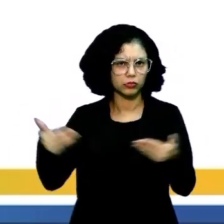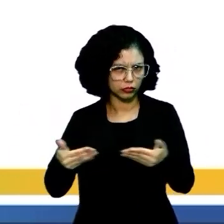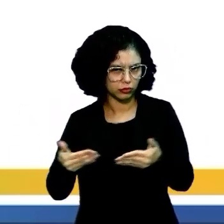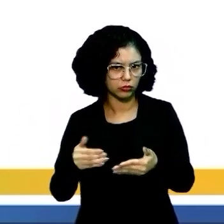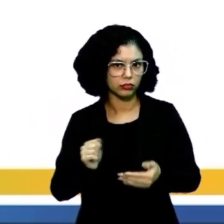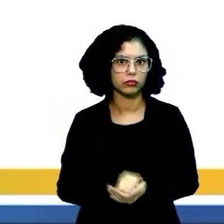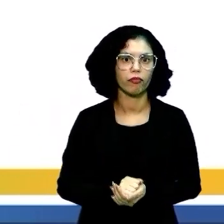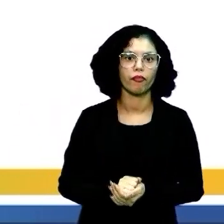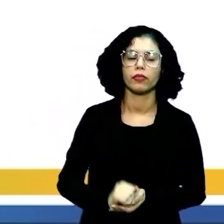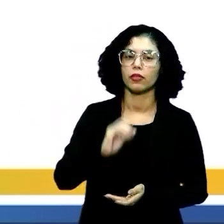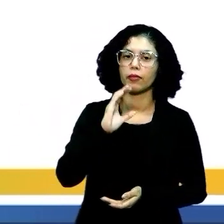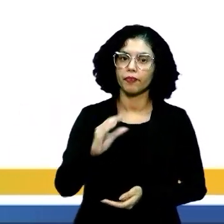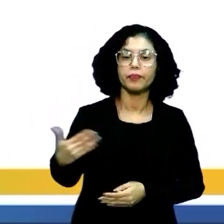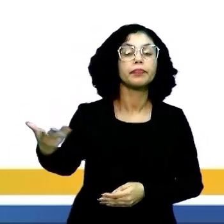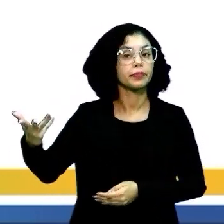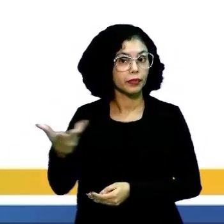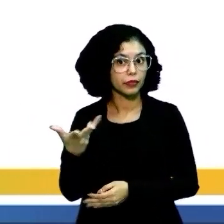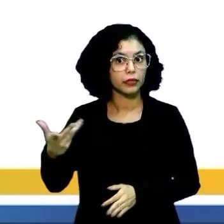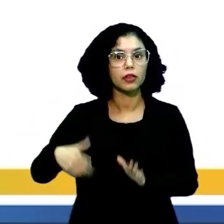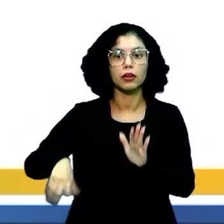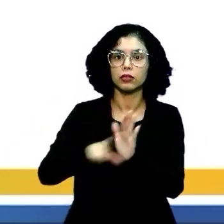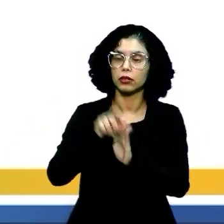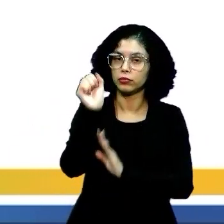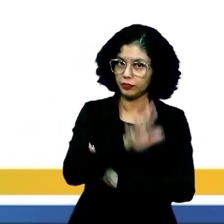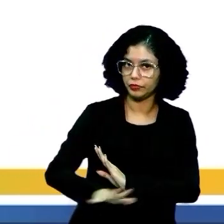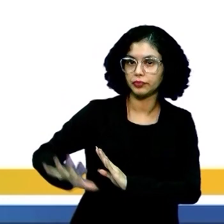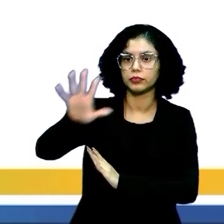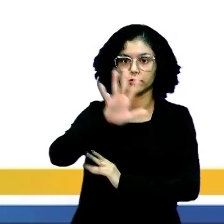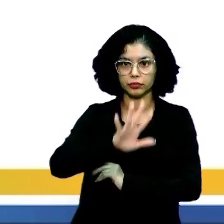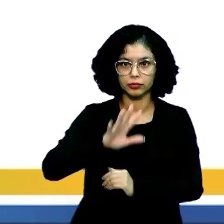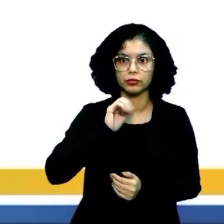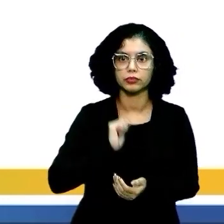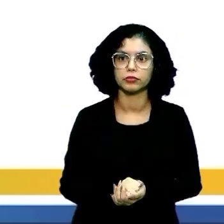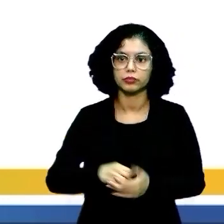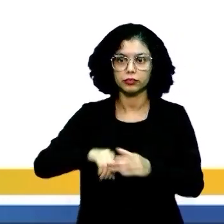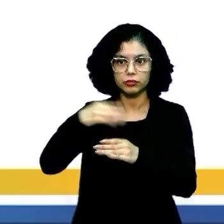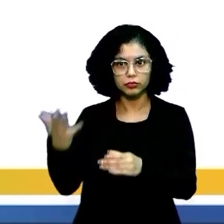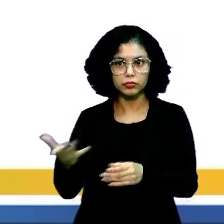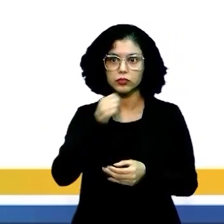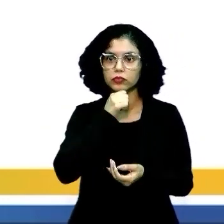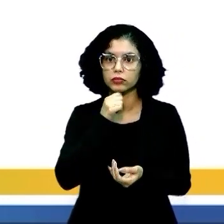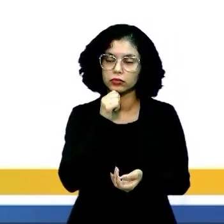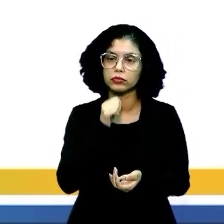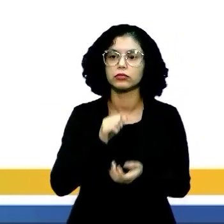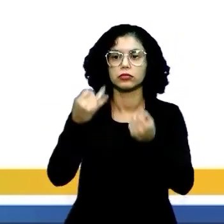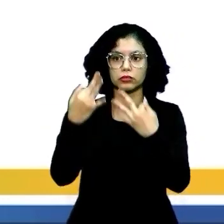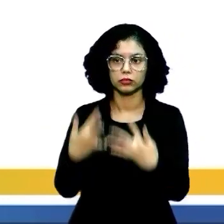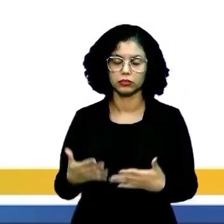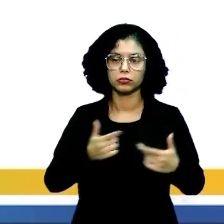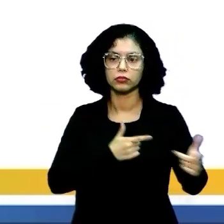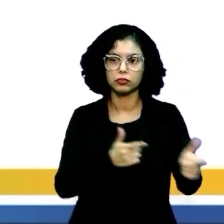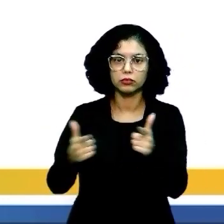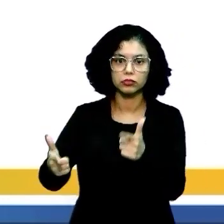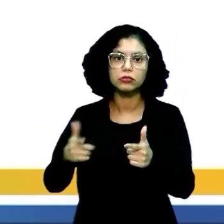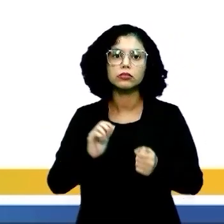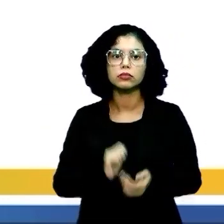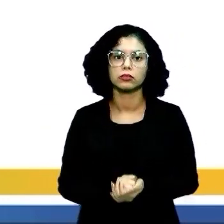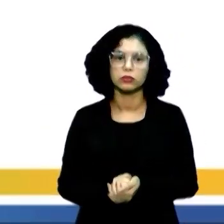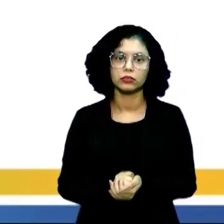superpotências atuais. Letra C, baseia-se em leis internacionais que, em se tratando de guerra contra o